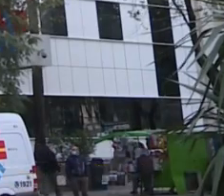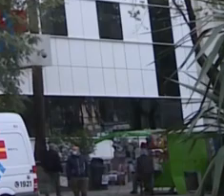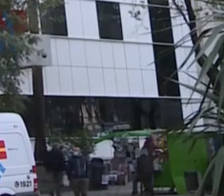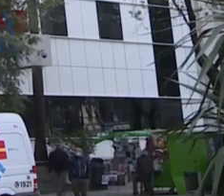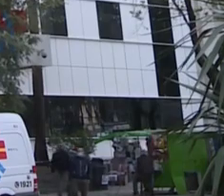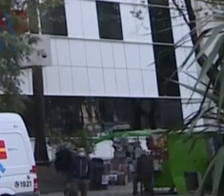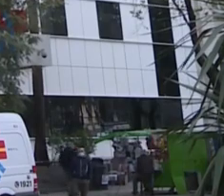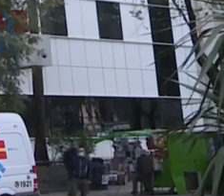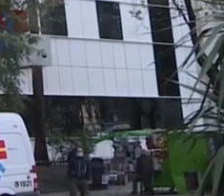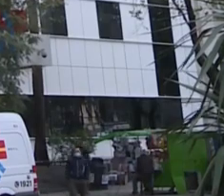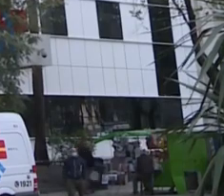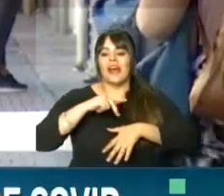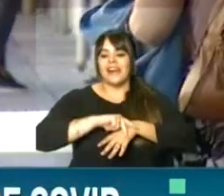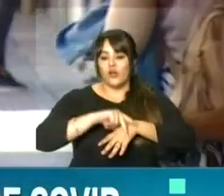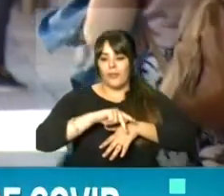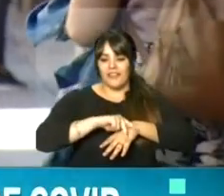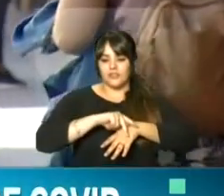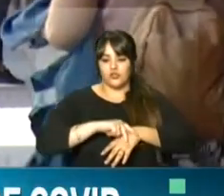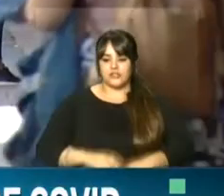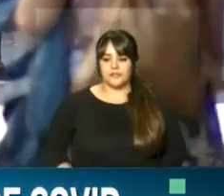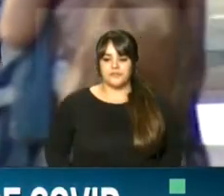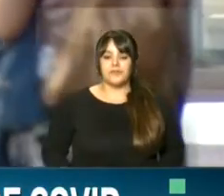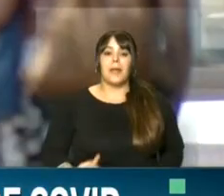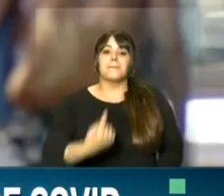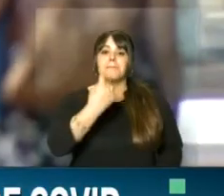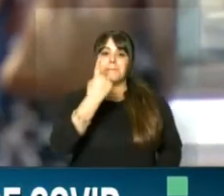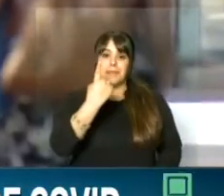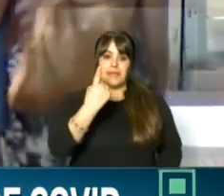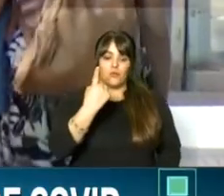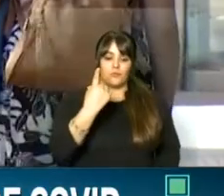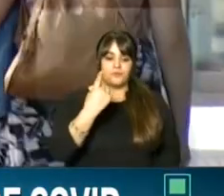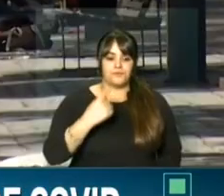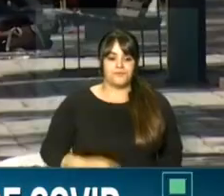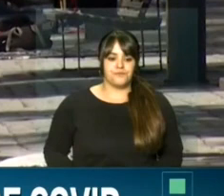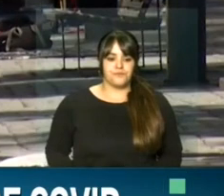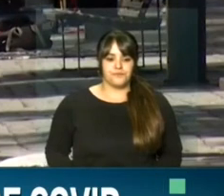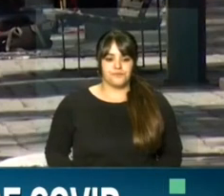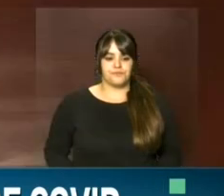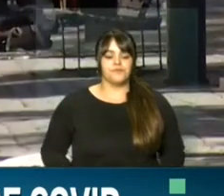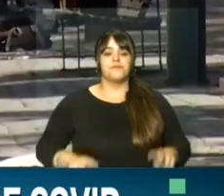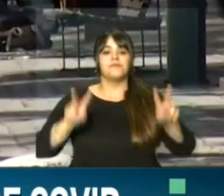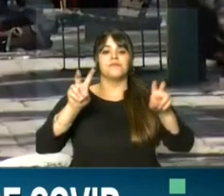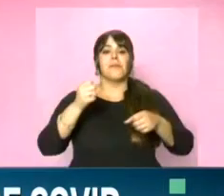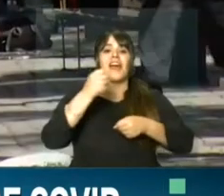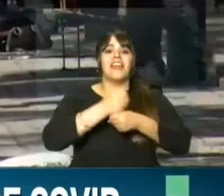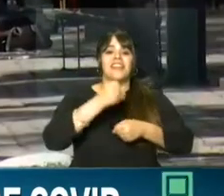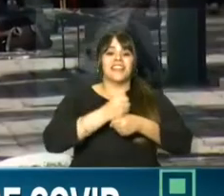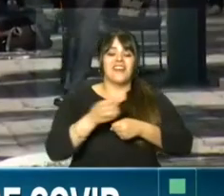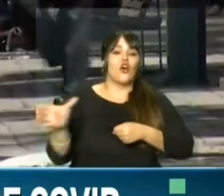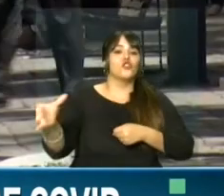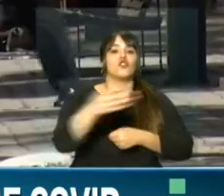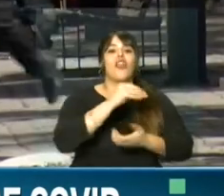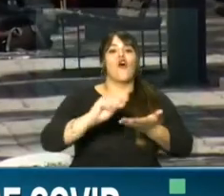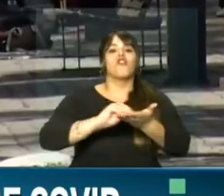anunciou na terça-feira novas medidas para conter o avanço da pandemia devido ao aumento sustentado de infecções nas últimas